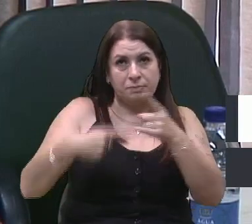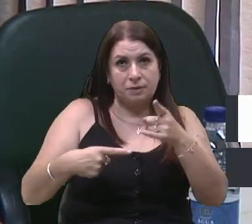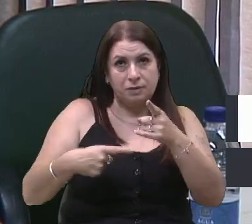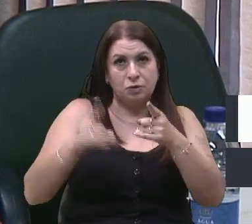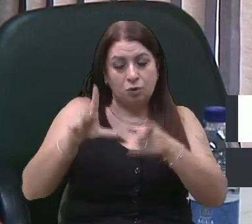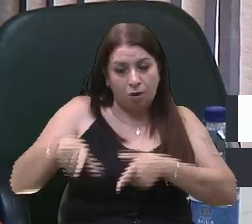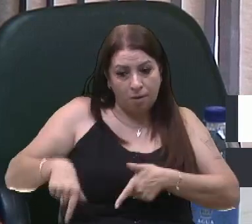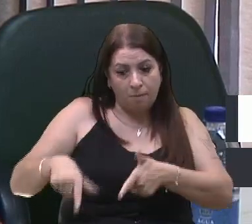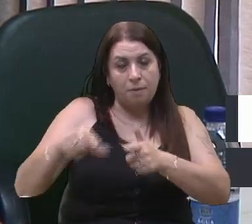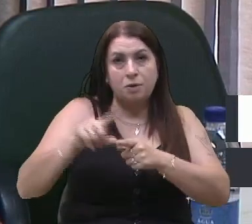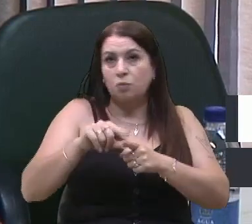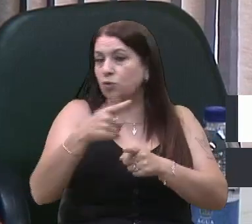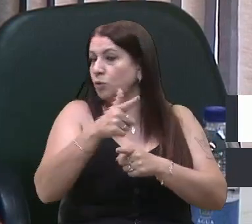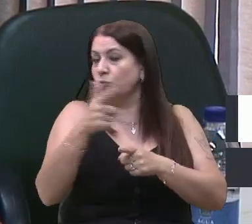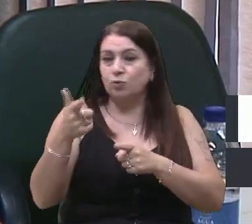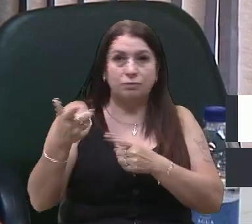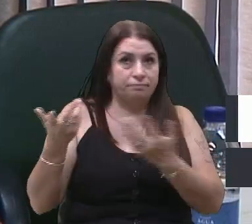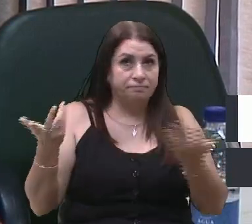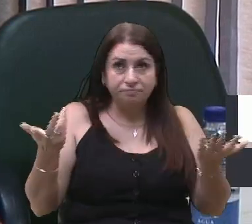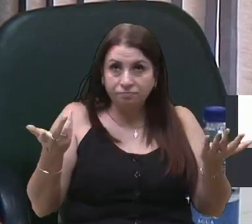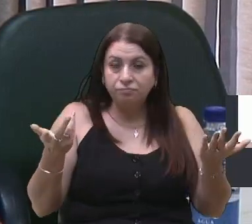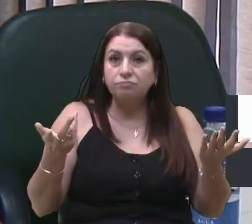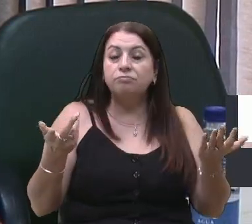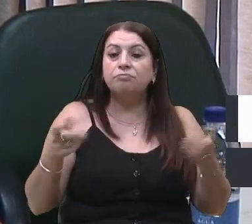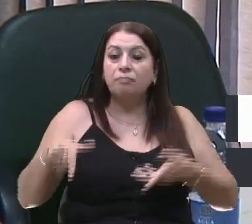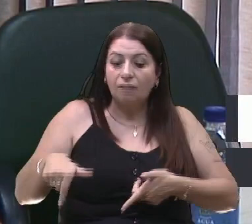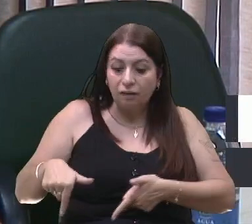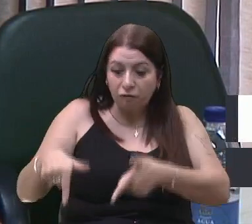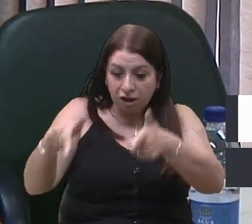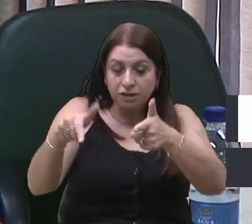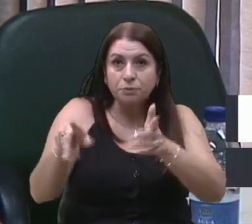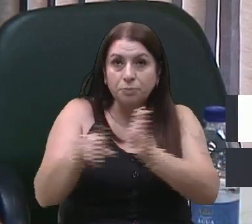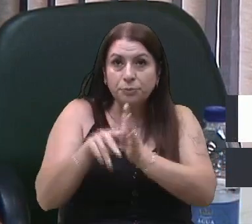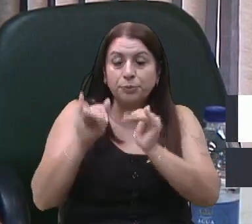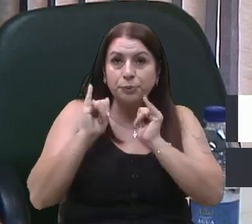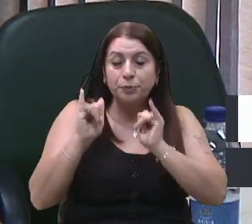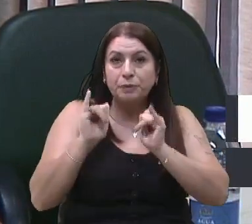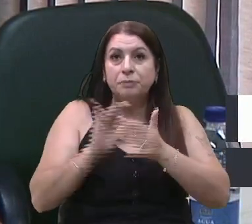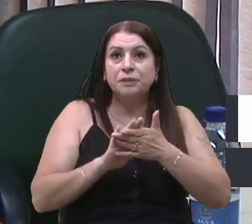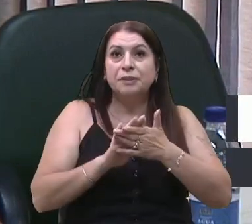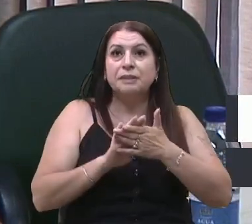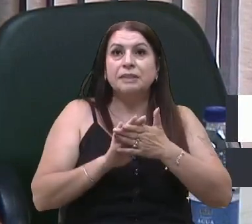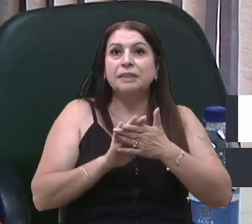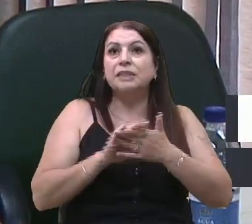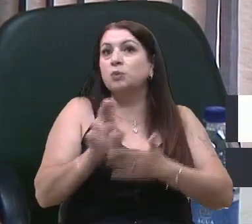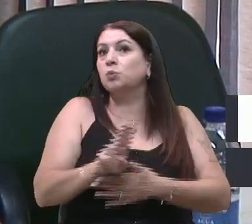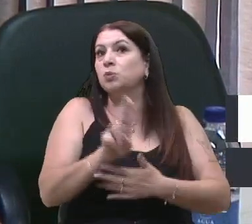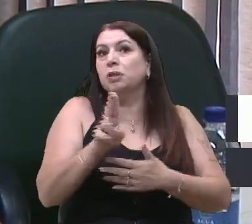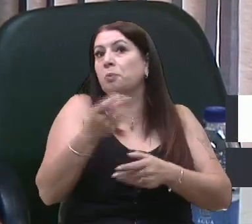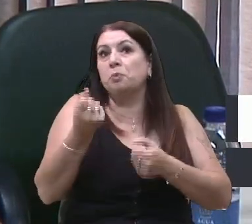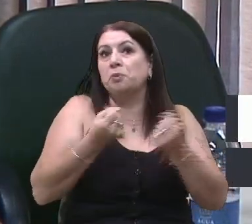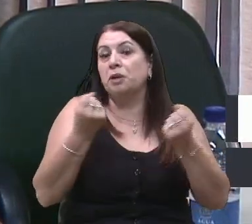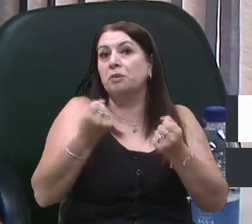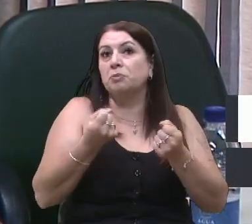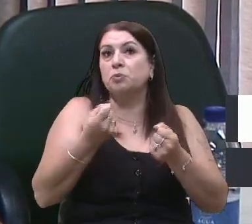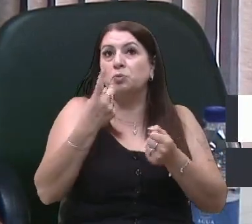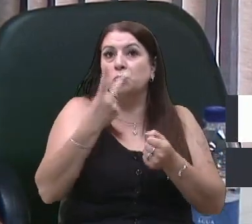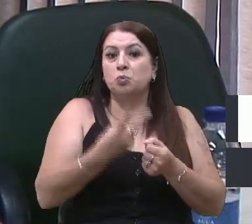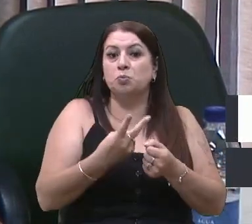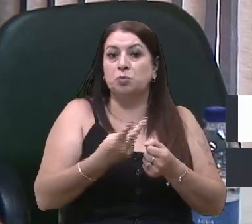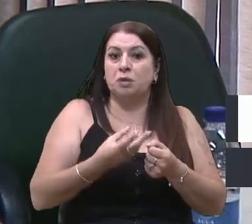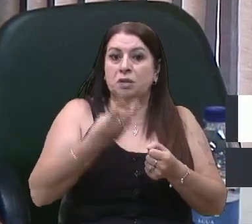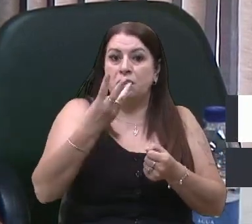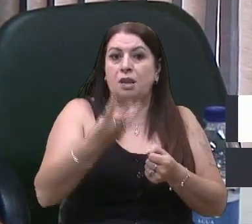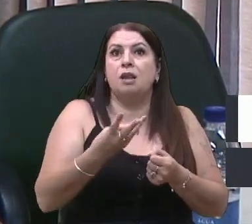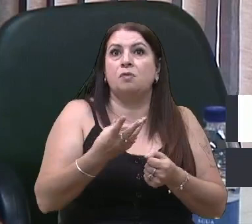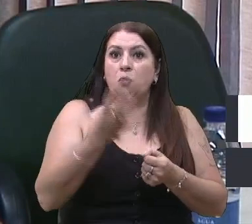os ônibus, hoje não existe aquela. E a faixa do ônibus, ela é completamente utilizada pelos carros por 2, 3, 4 quadras, às